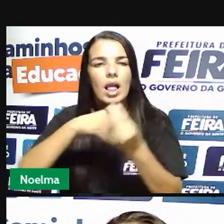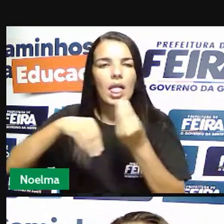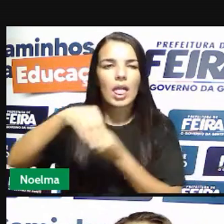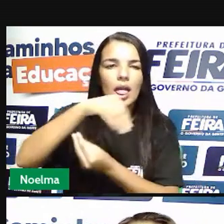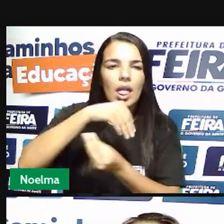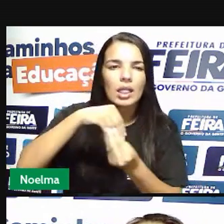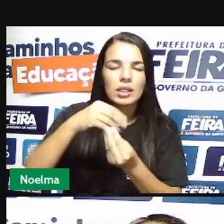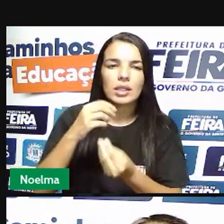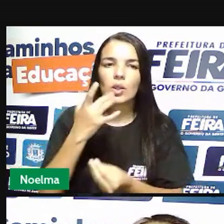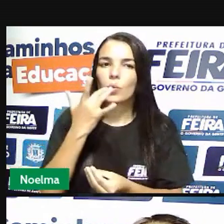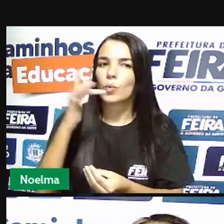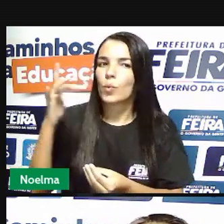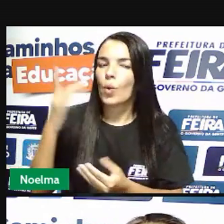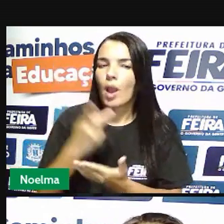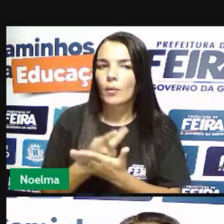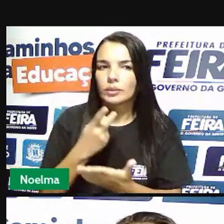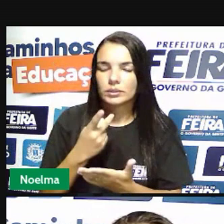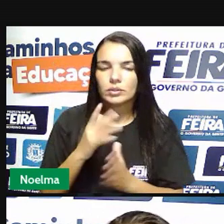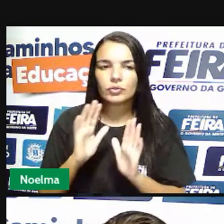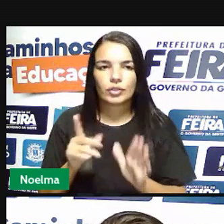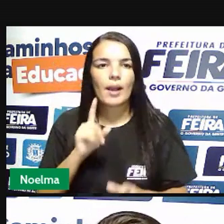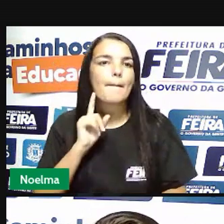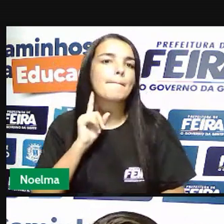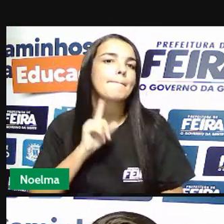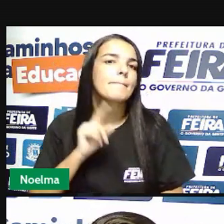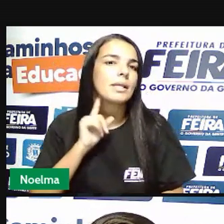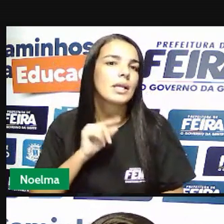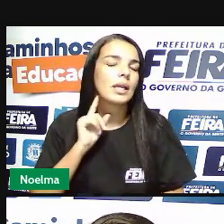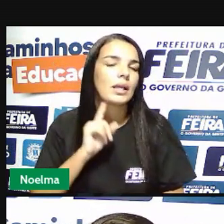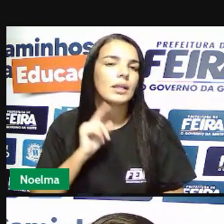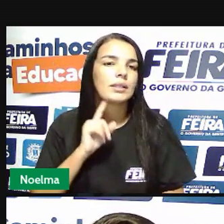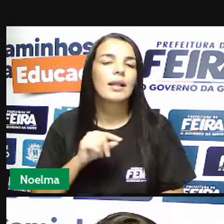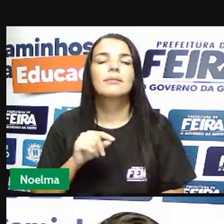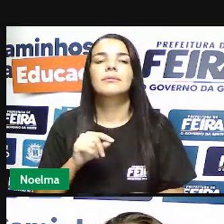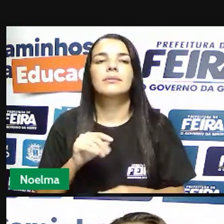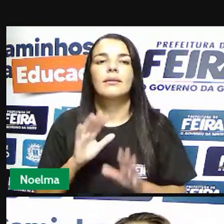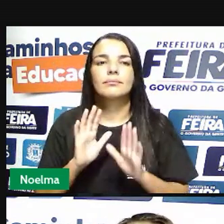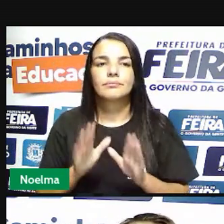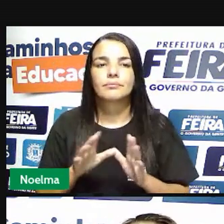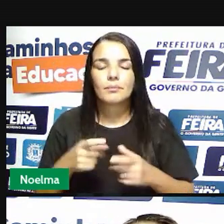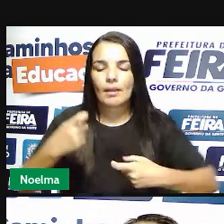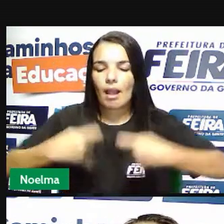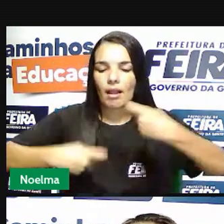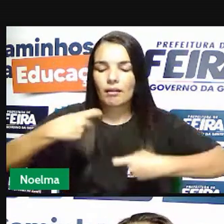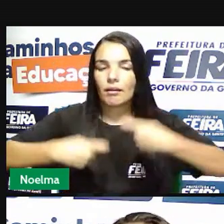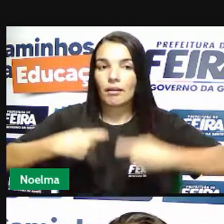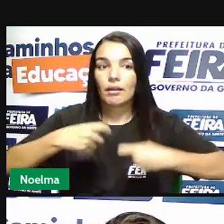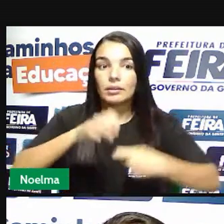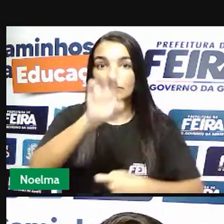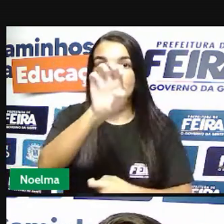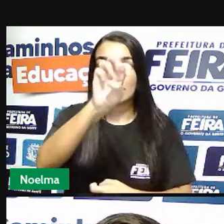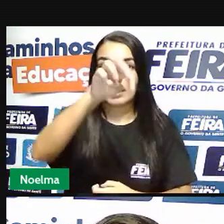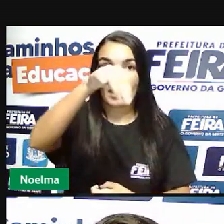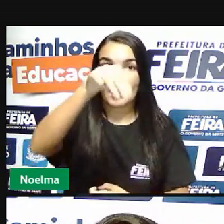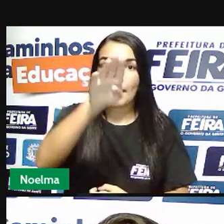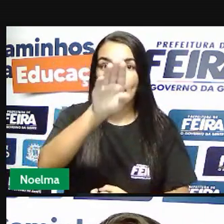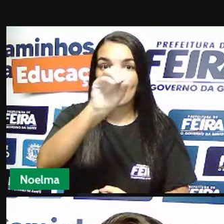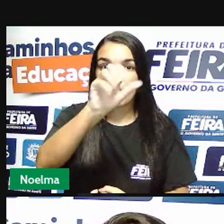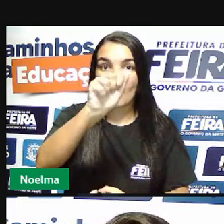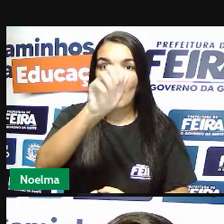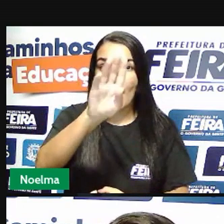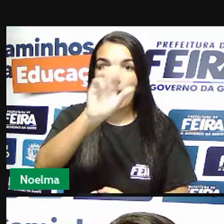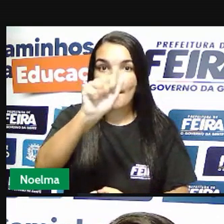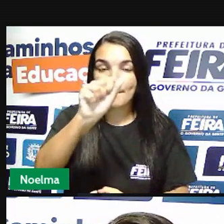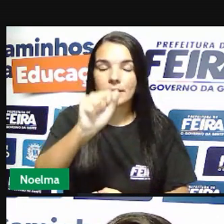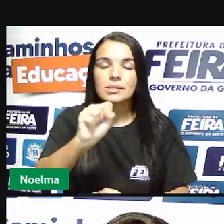né? Falamos sobre a revolta, a Guerra dos Emboabas, a revolta de Felipe Santos, né?